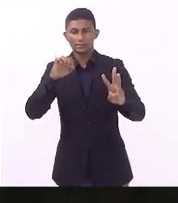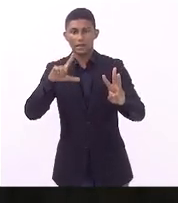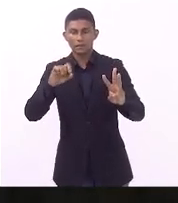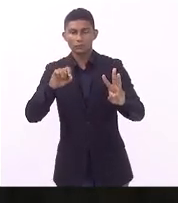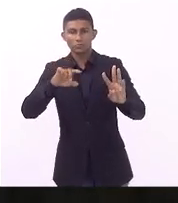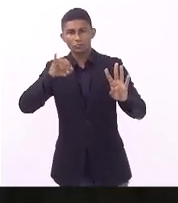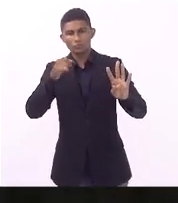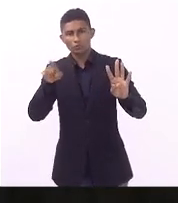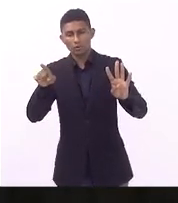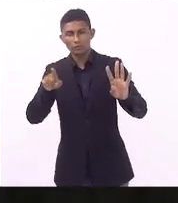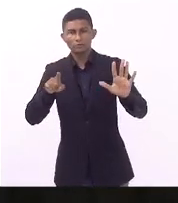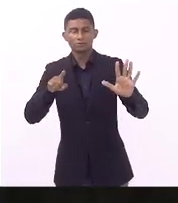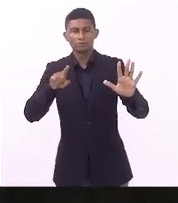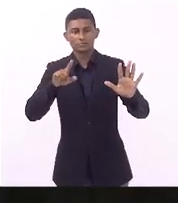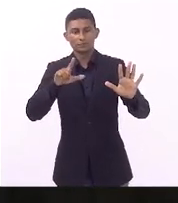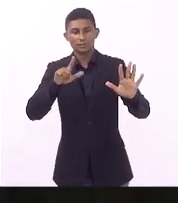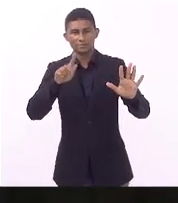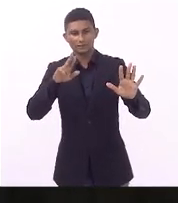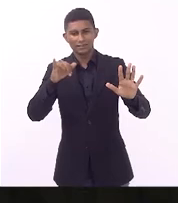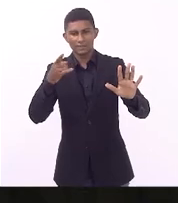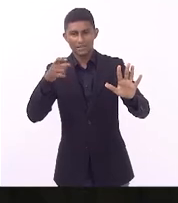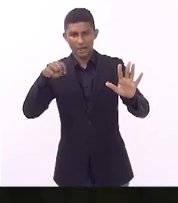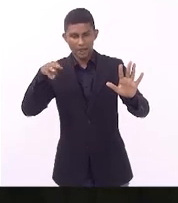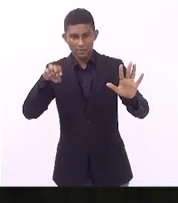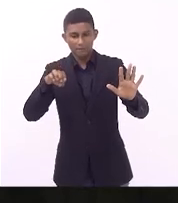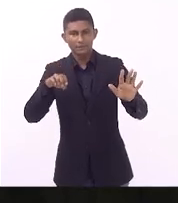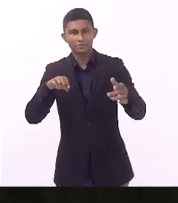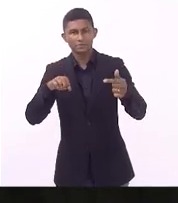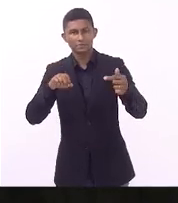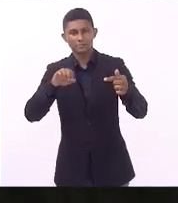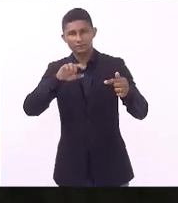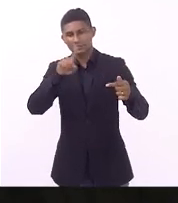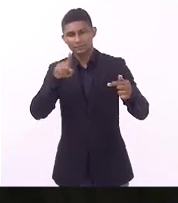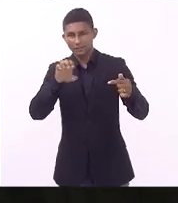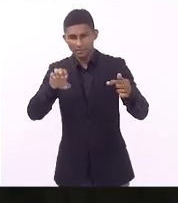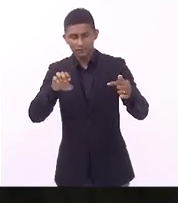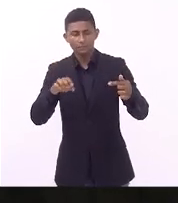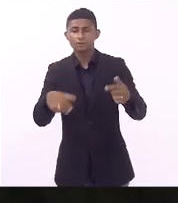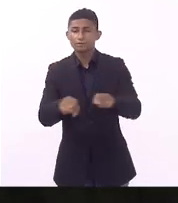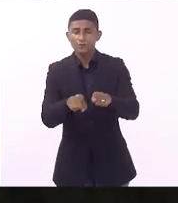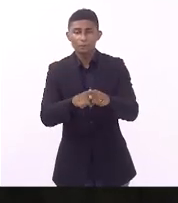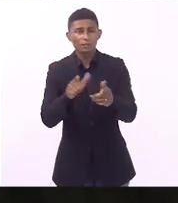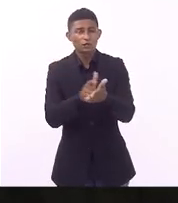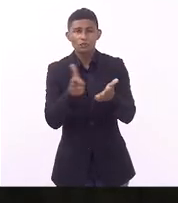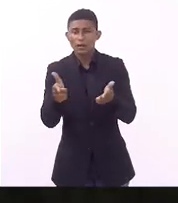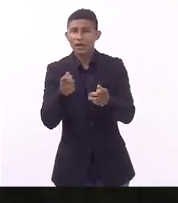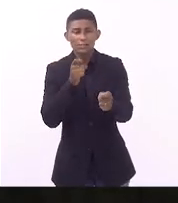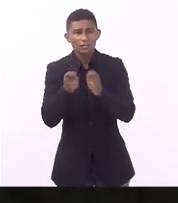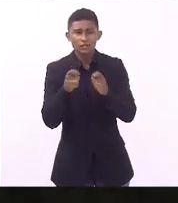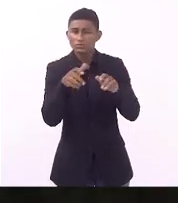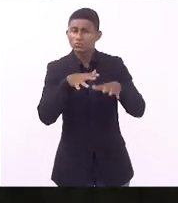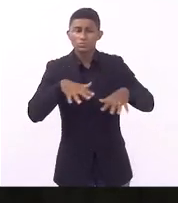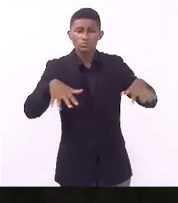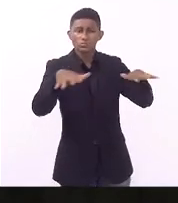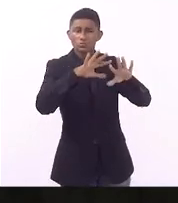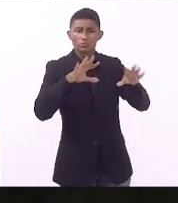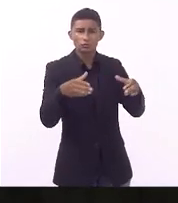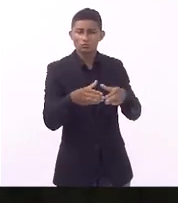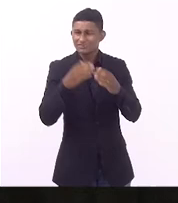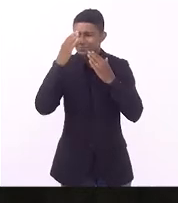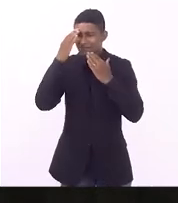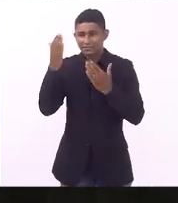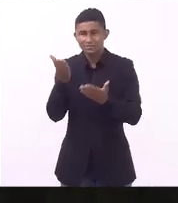Tancredo, Luiz Guilherme Vieira, Renato Tonini e Zeca Lírio. Toda a classe jornalística agradece esse trabalho inestimável